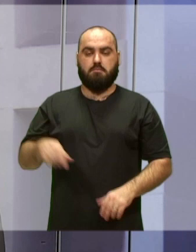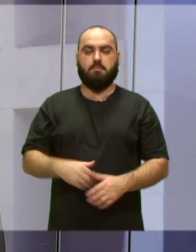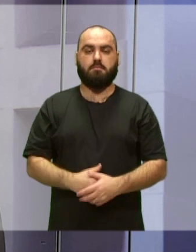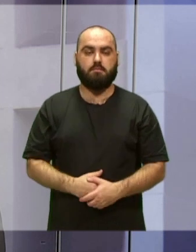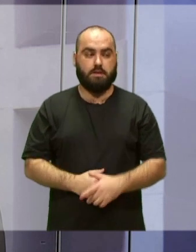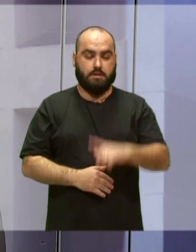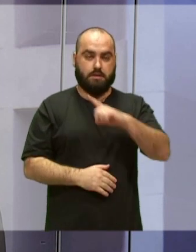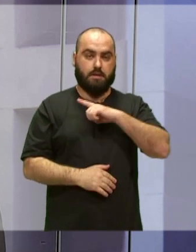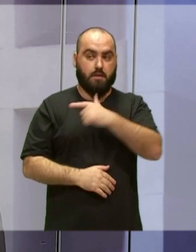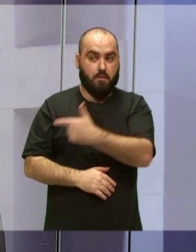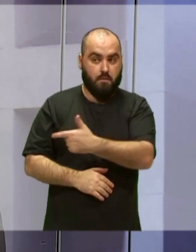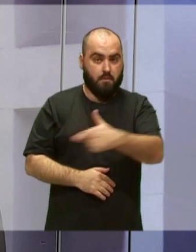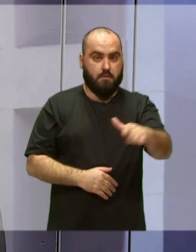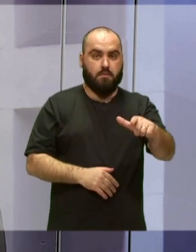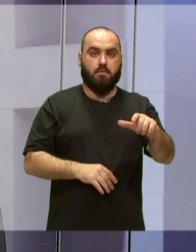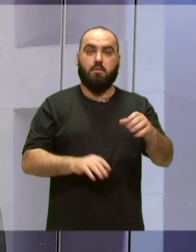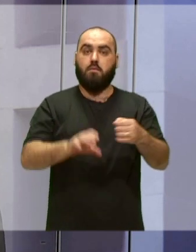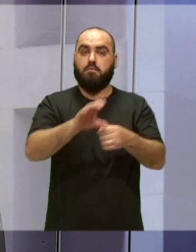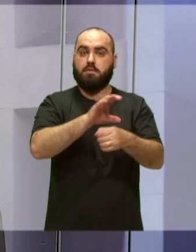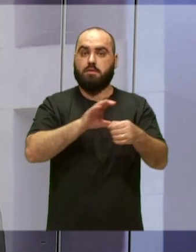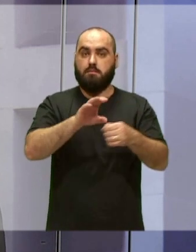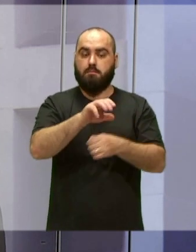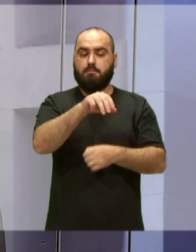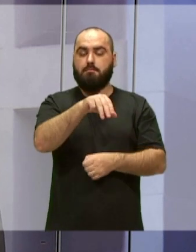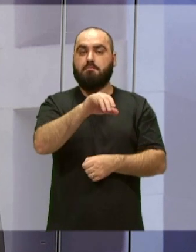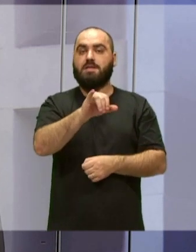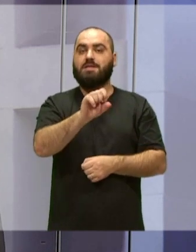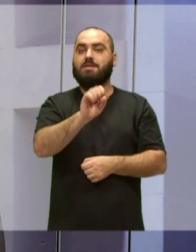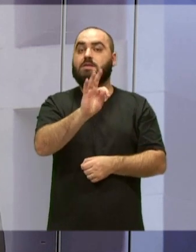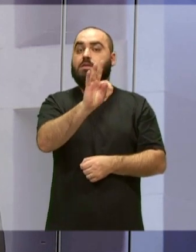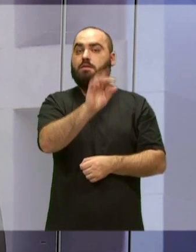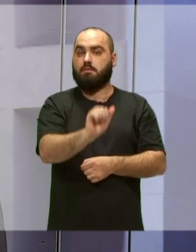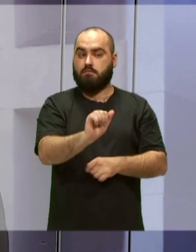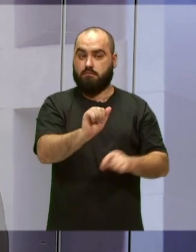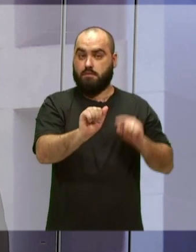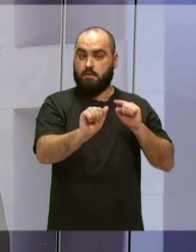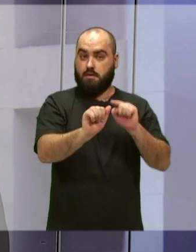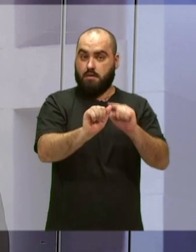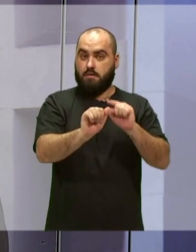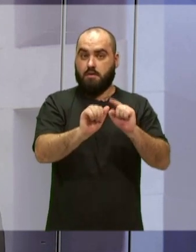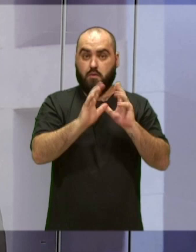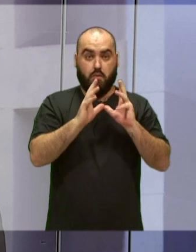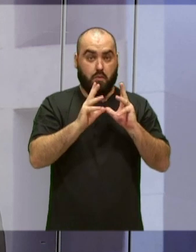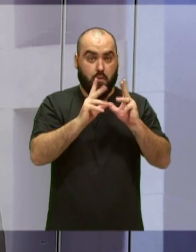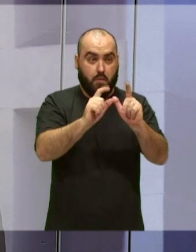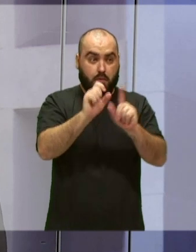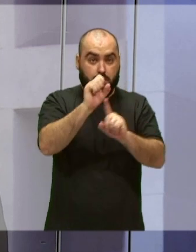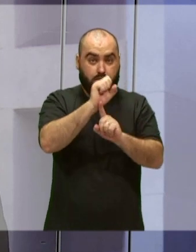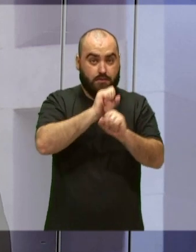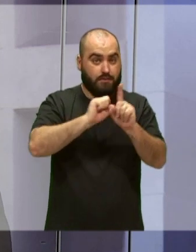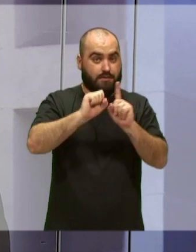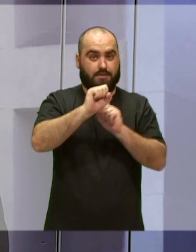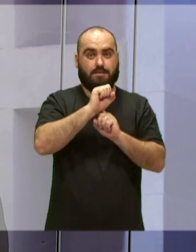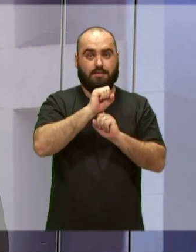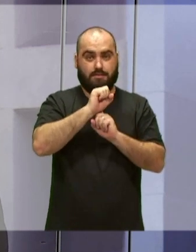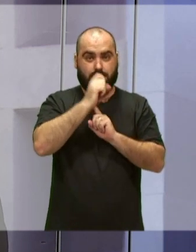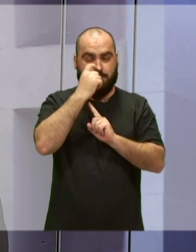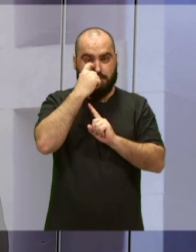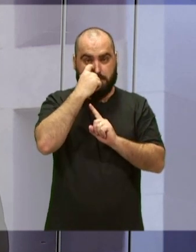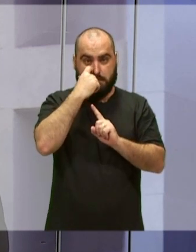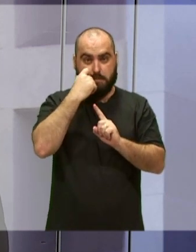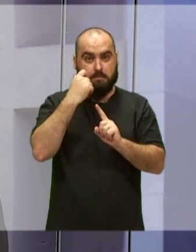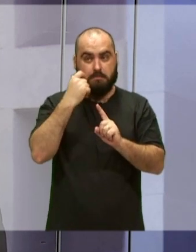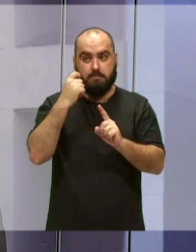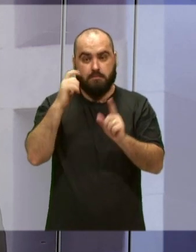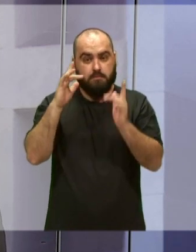existe outra comissão que é comissão mista essa comissão mista toda a sociedade eh